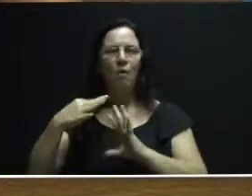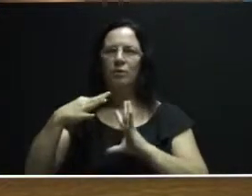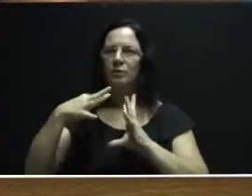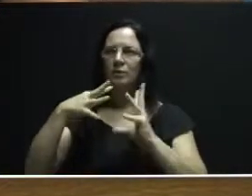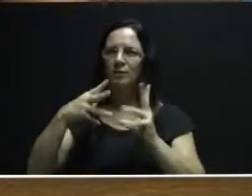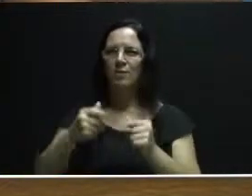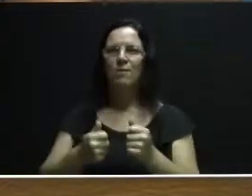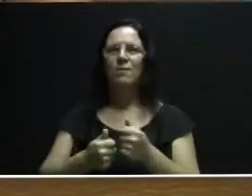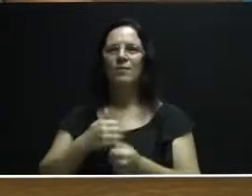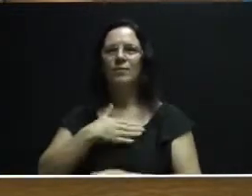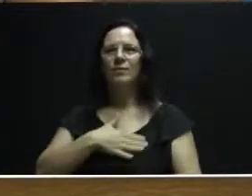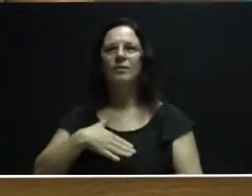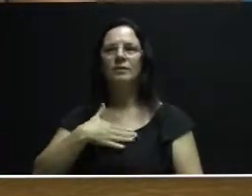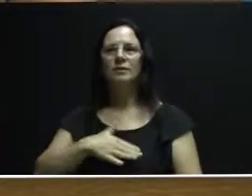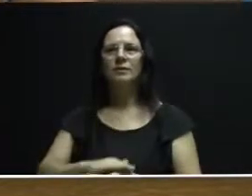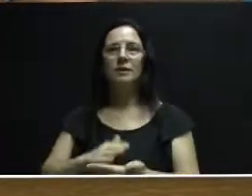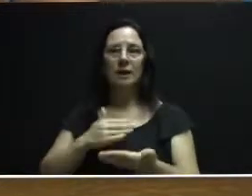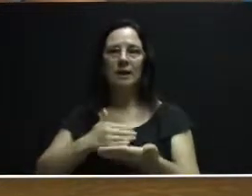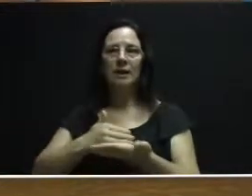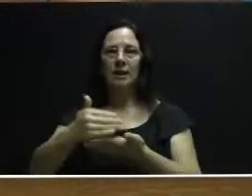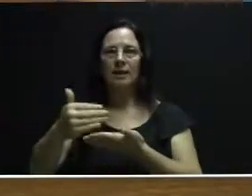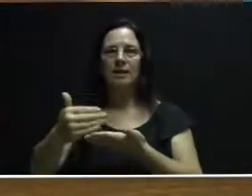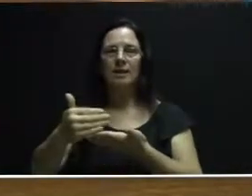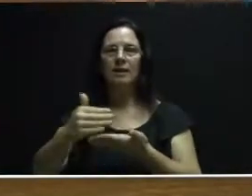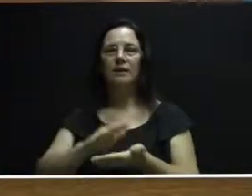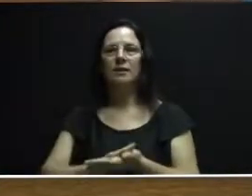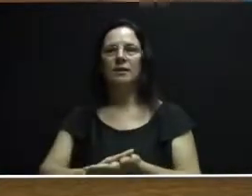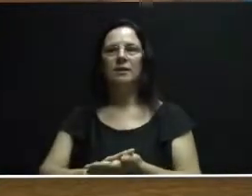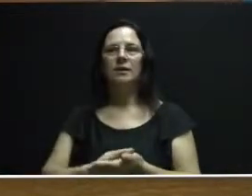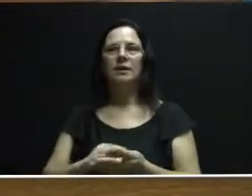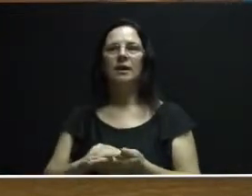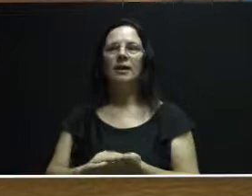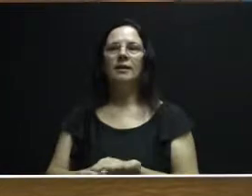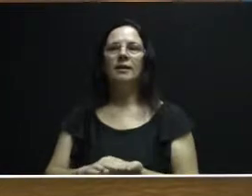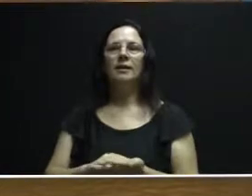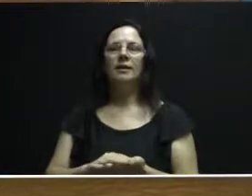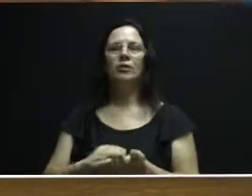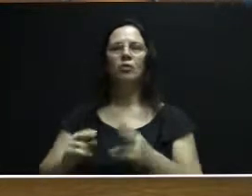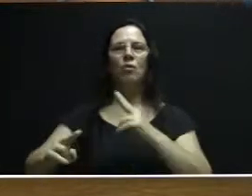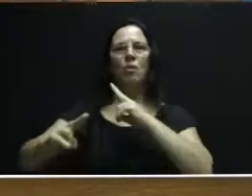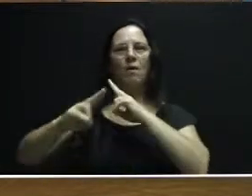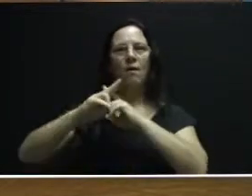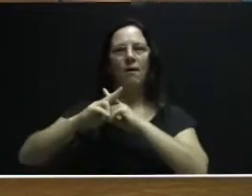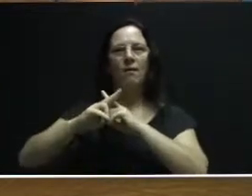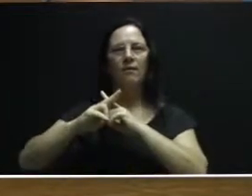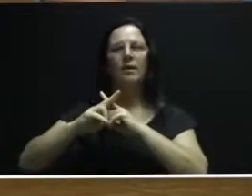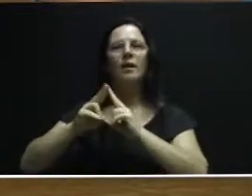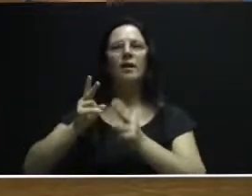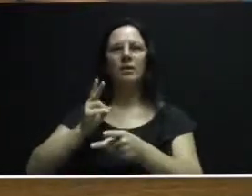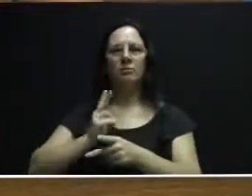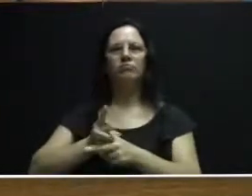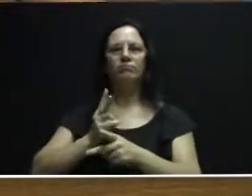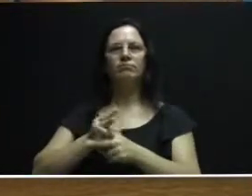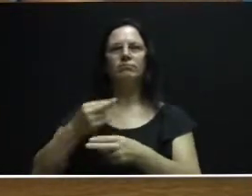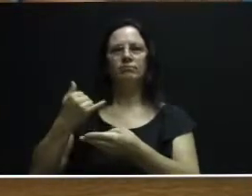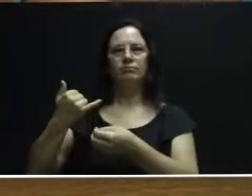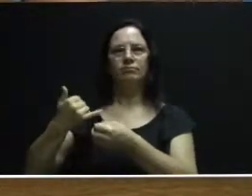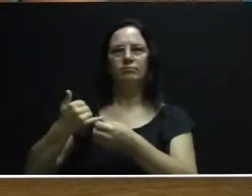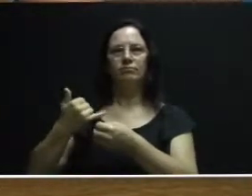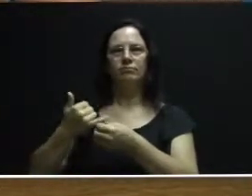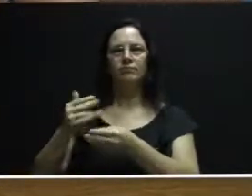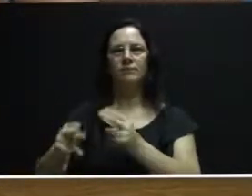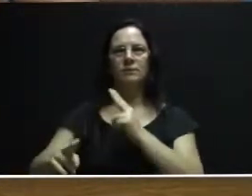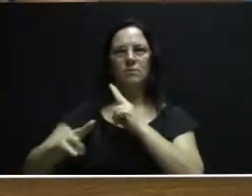assim. Iniciei na arte marcial, né, com karatê, professor mestre Zito.